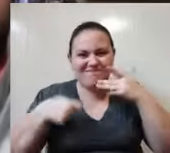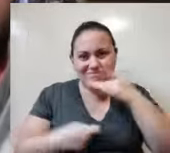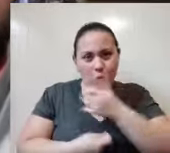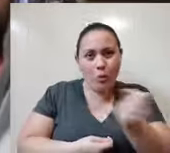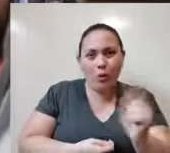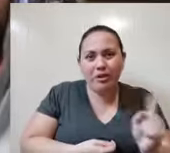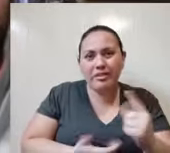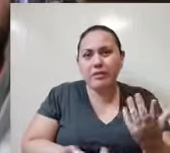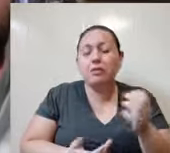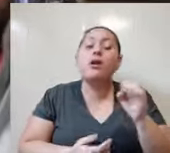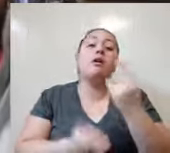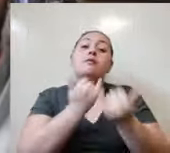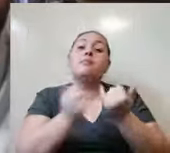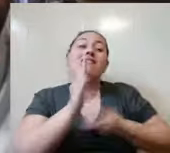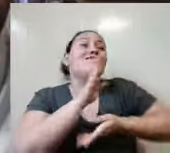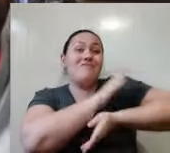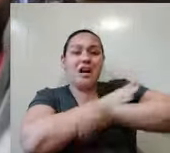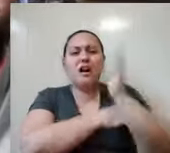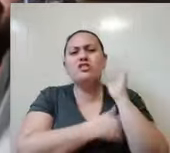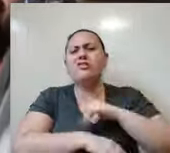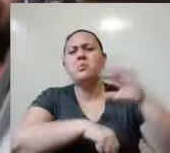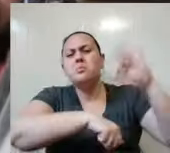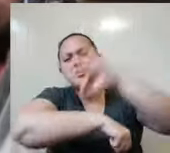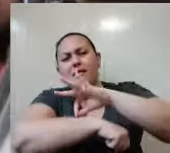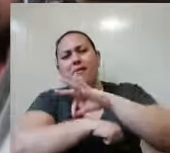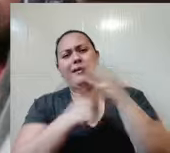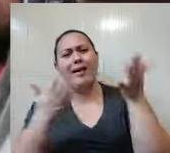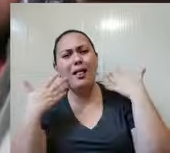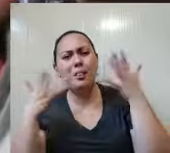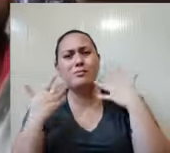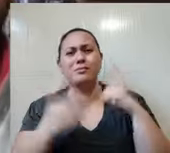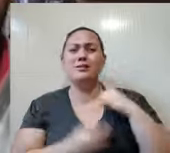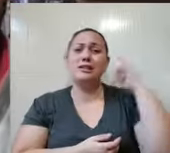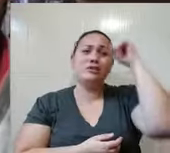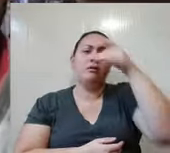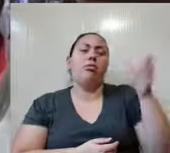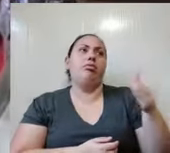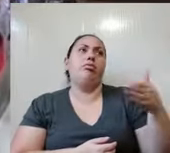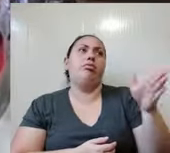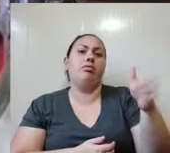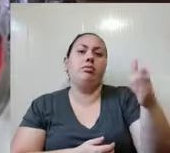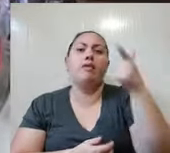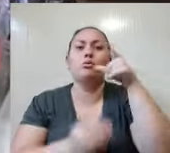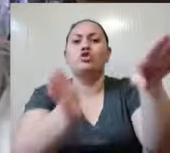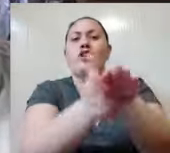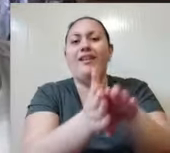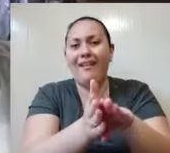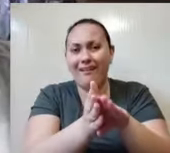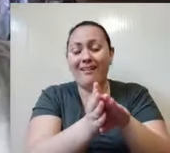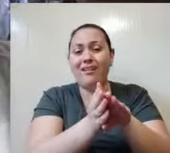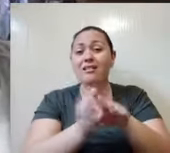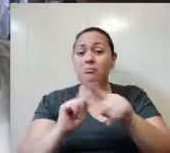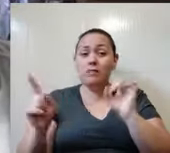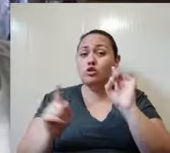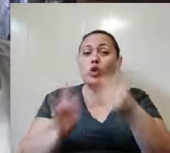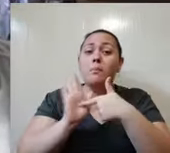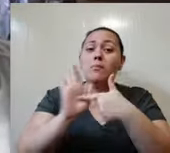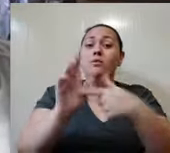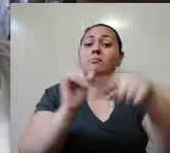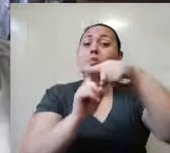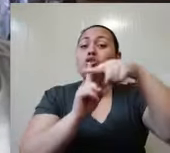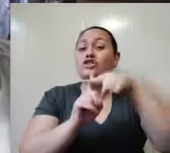os mosquitos, e o calor, e como é que foi, o quão difícil foi chegar até lá, né? Então, assim, o que é isso